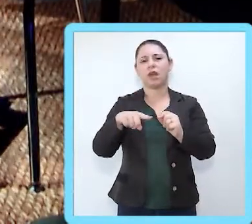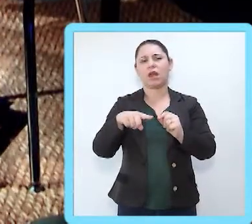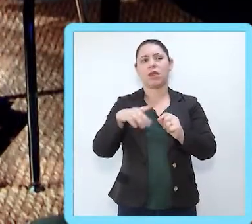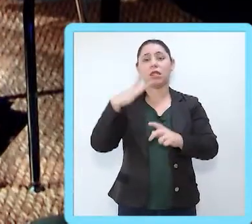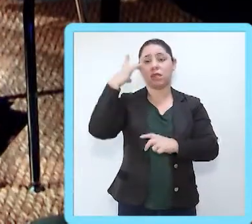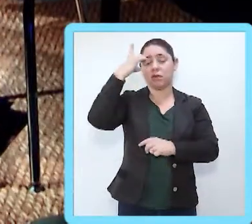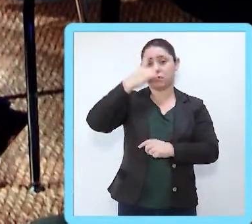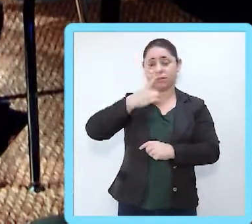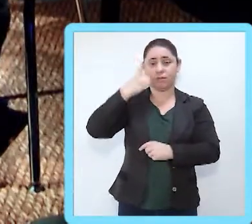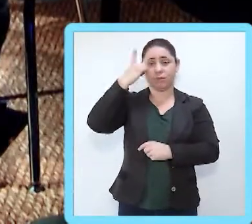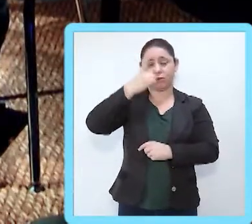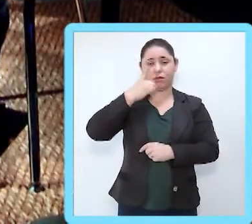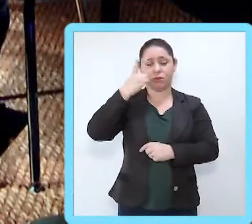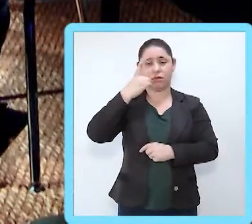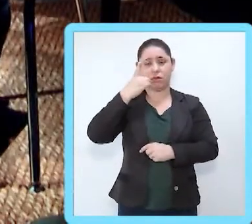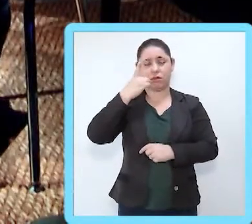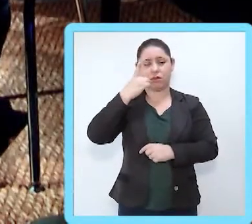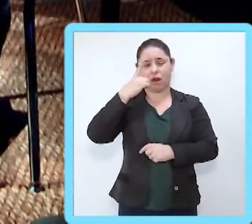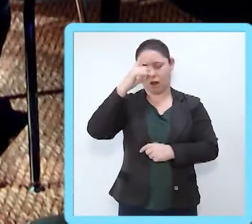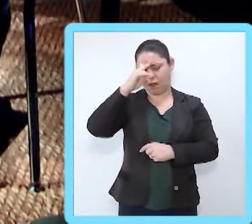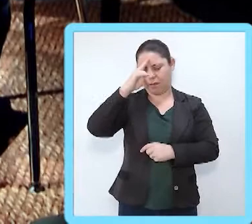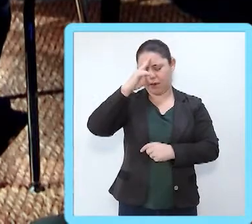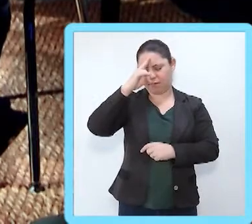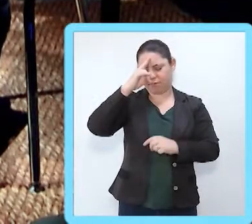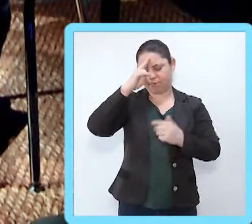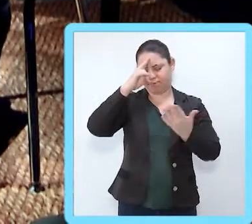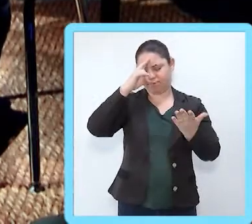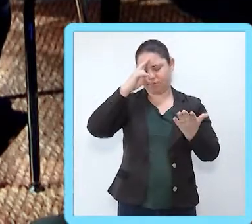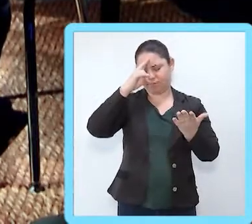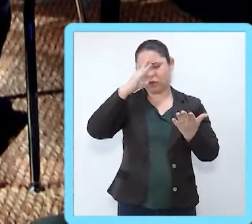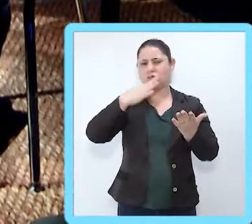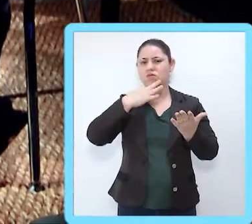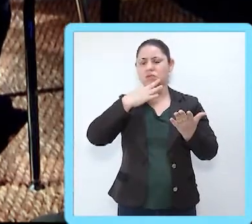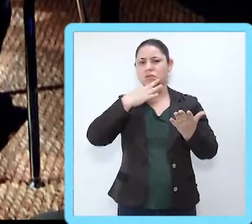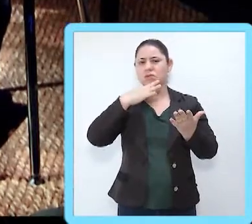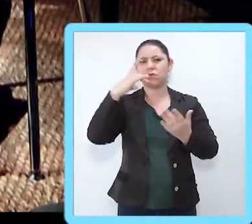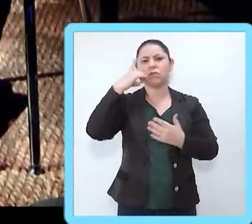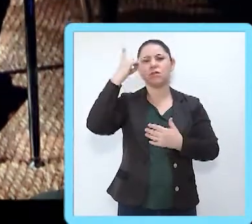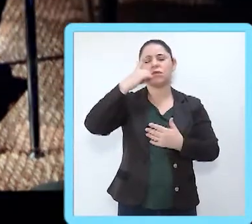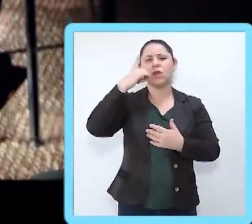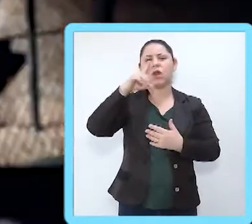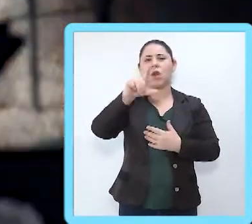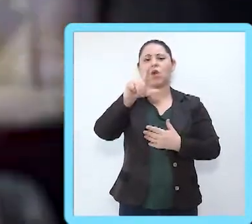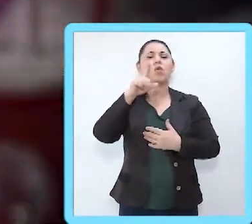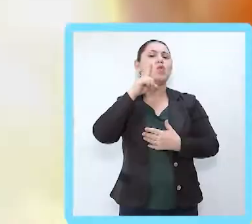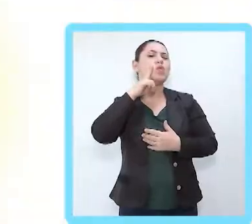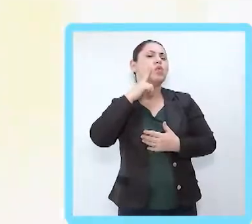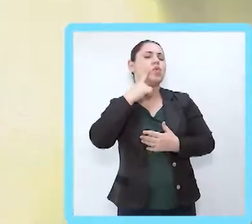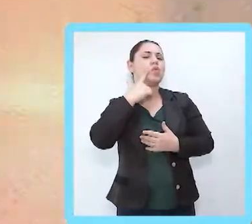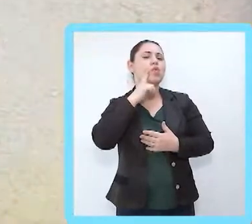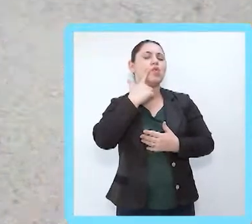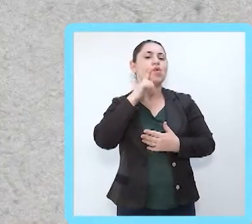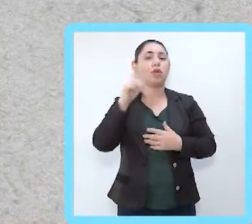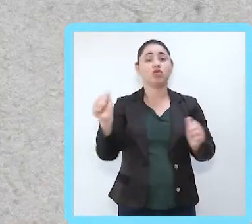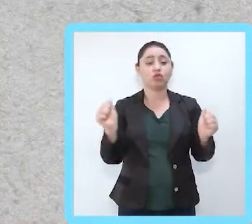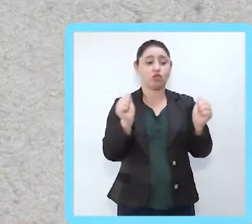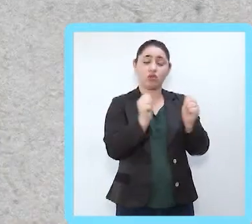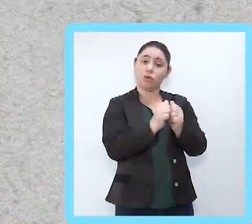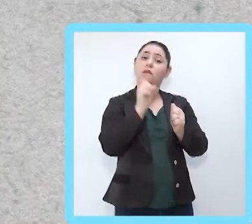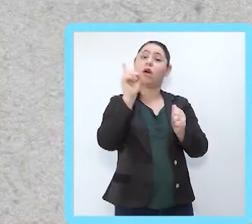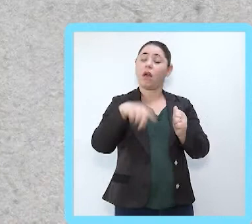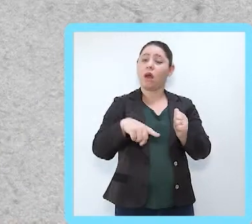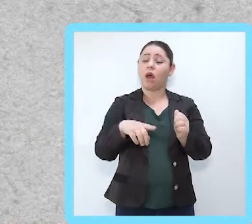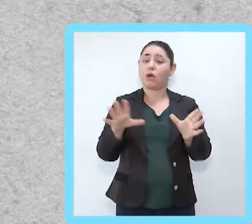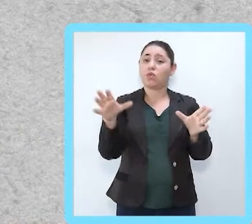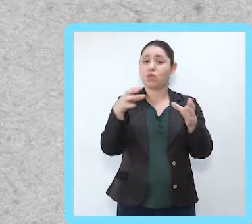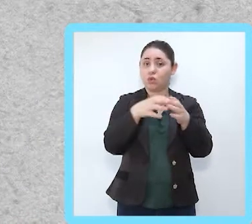deputado, assim, não precisa lembrar, mas dos mais conhecidos que o senhor é deputado. O deputado Londres foi deputado nessa época também? Foi, junto comigo, era da nossa